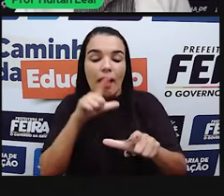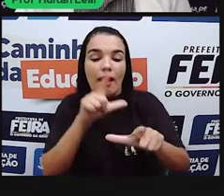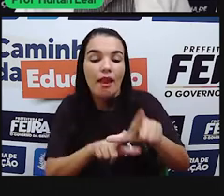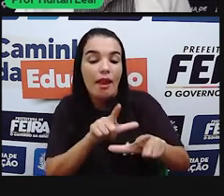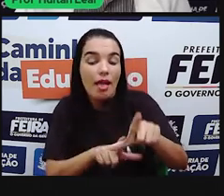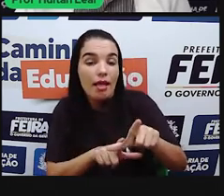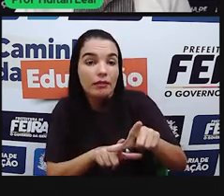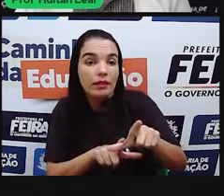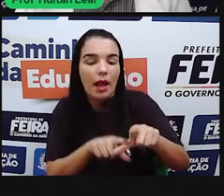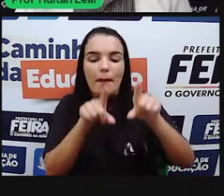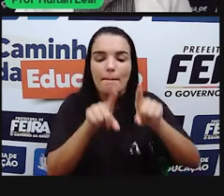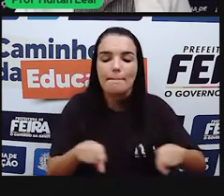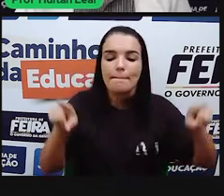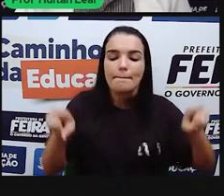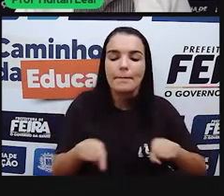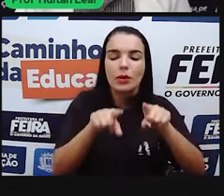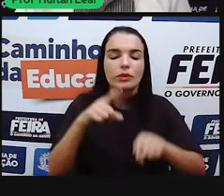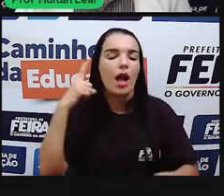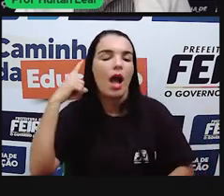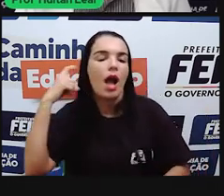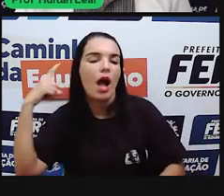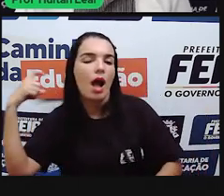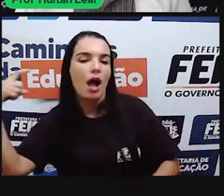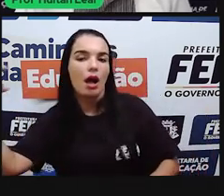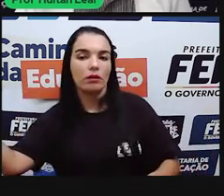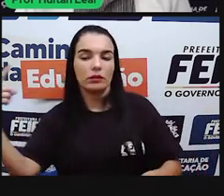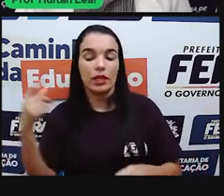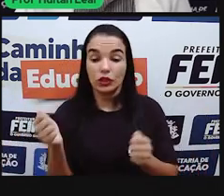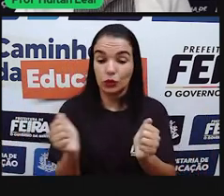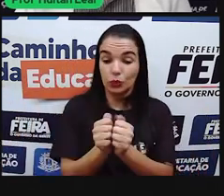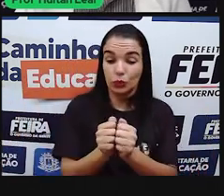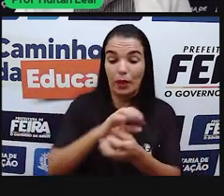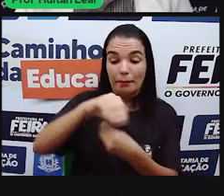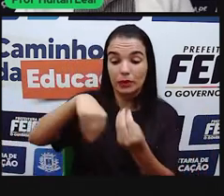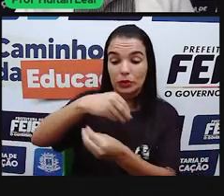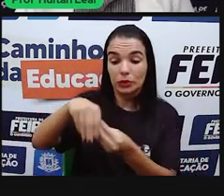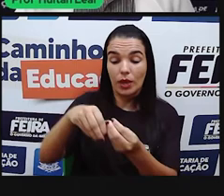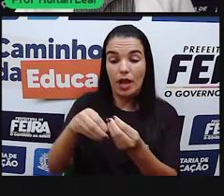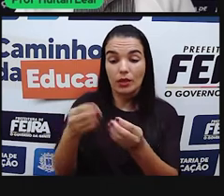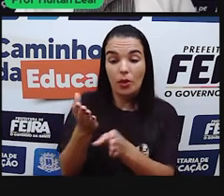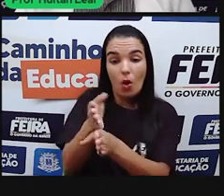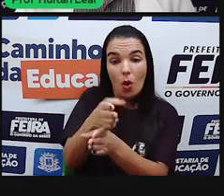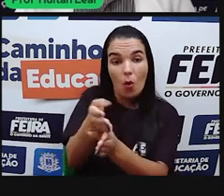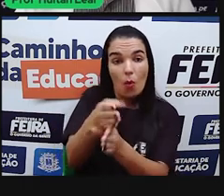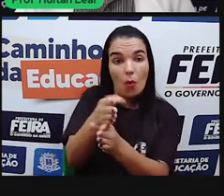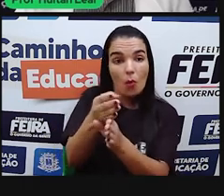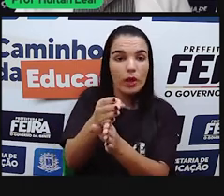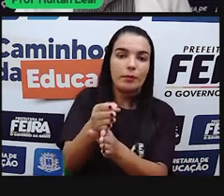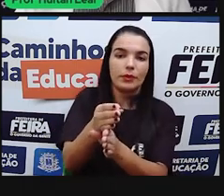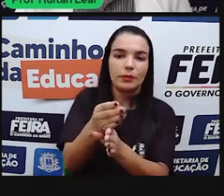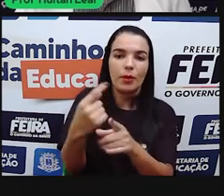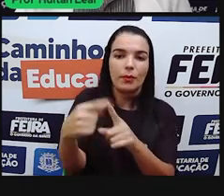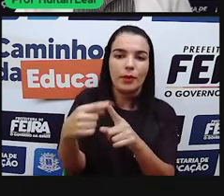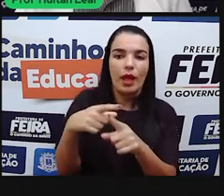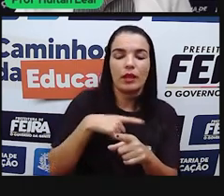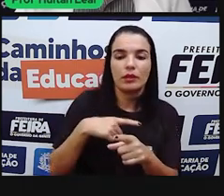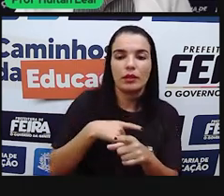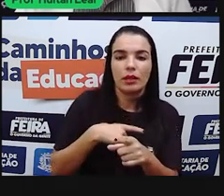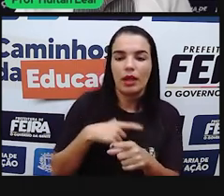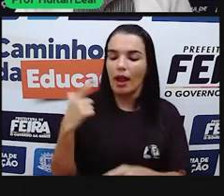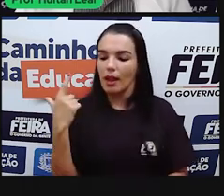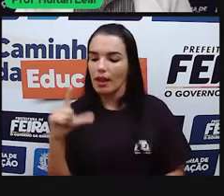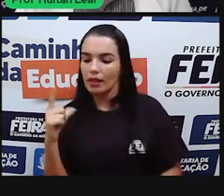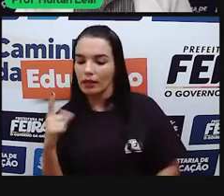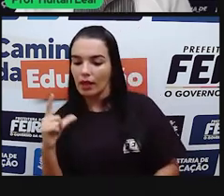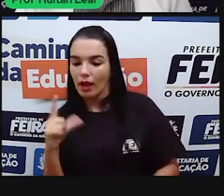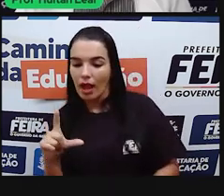música. É um gênero misturado, híbrido. Une a parte literária e a parte